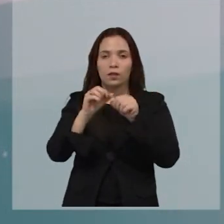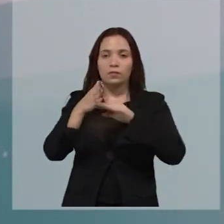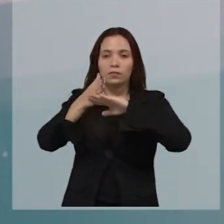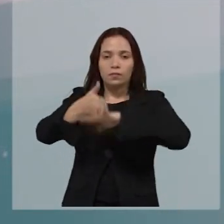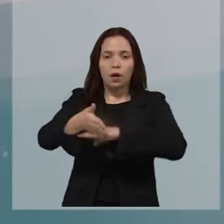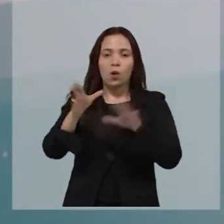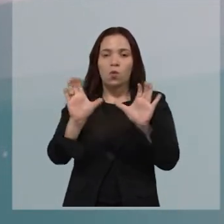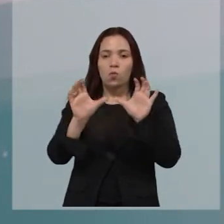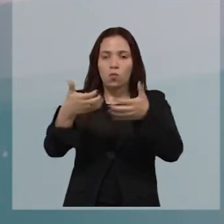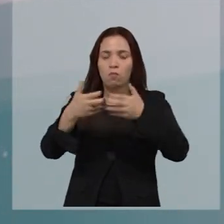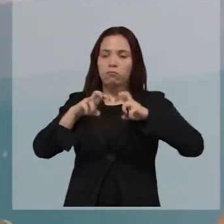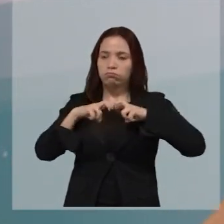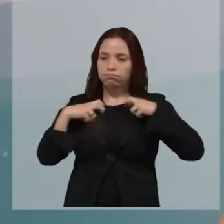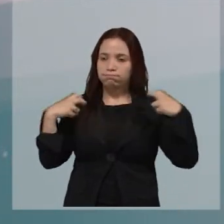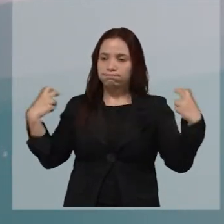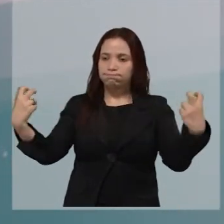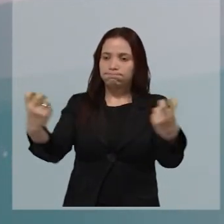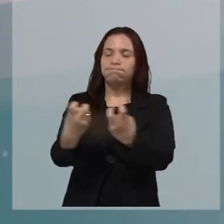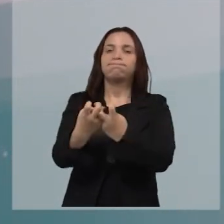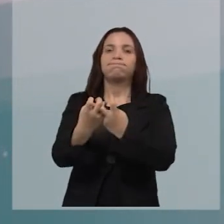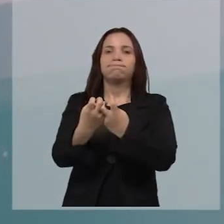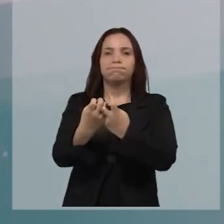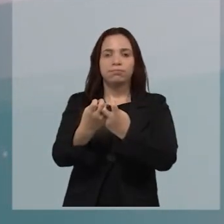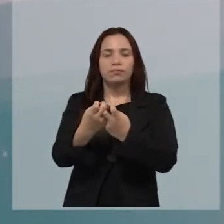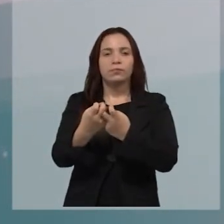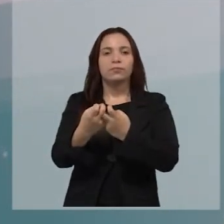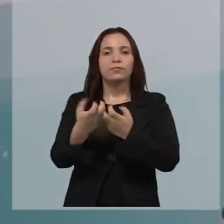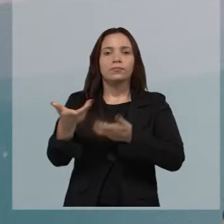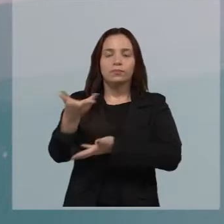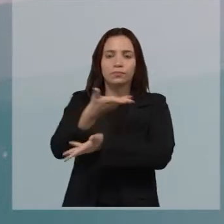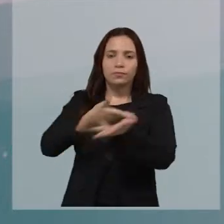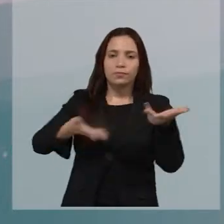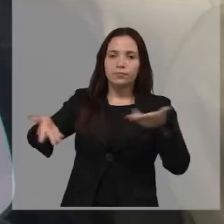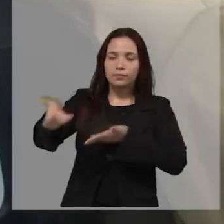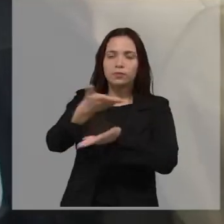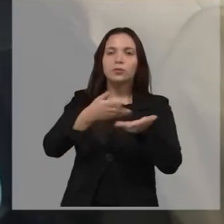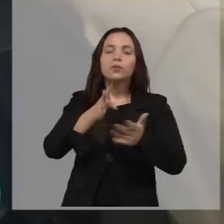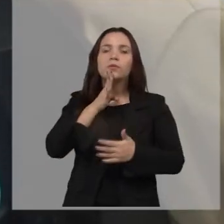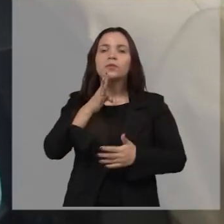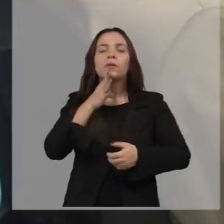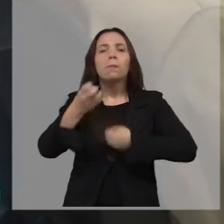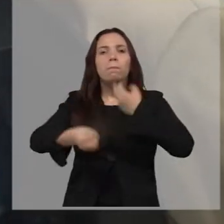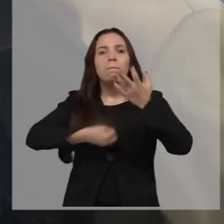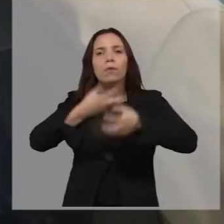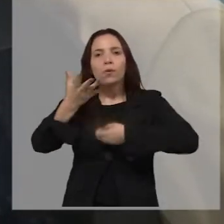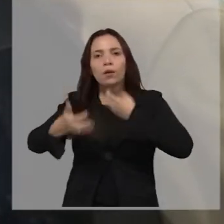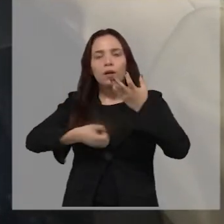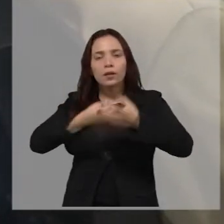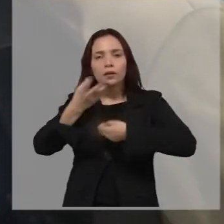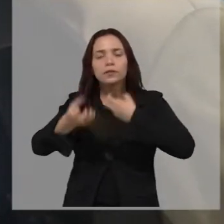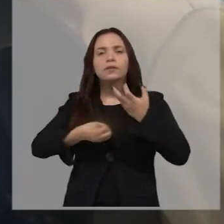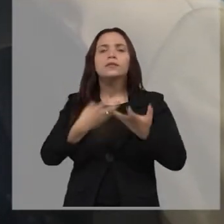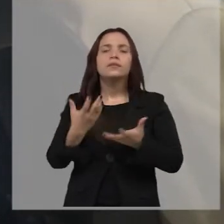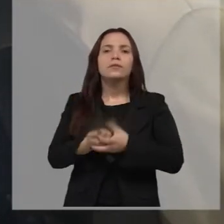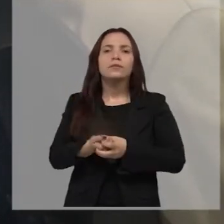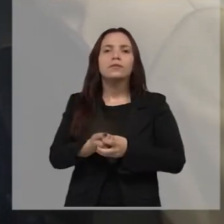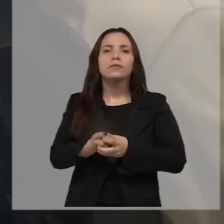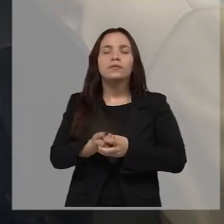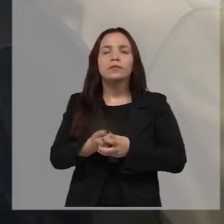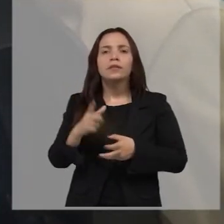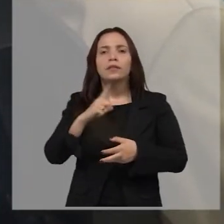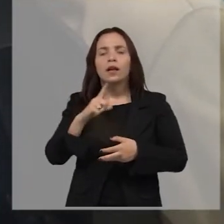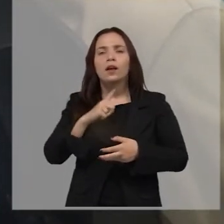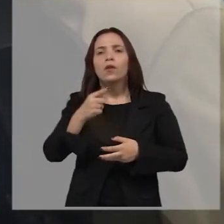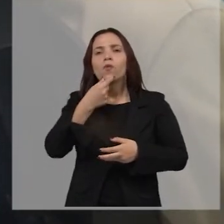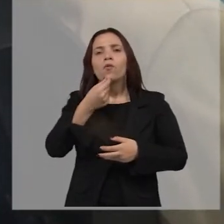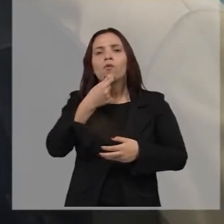um grupo e faz, o Reginaldo conheceu inclusive um deles, Sim, né? O seu ele recitou Edmilson. poesia junto comigo, a poesia da fidelidade, ele sabia de cor, um